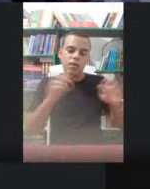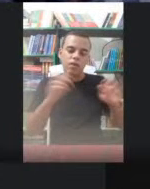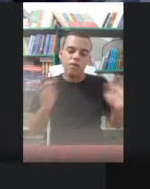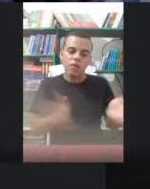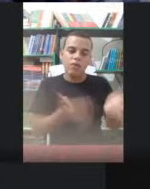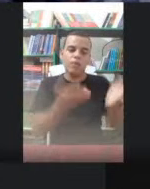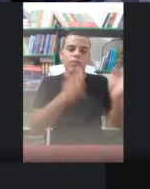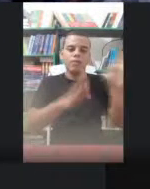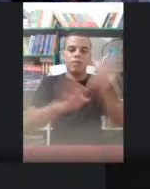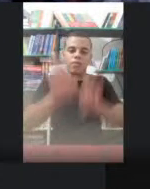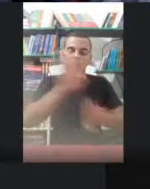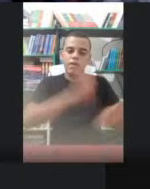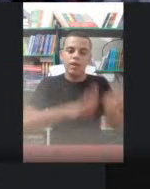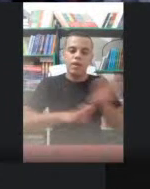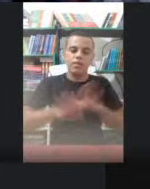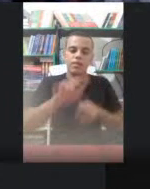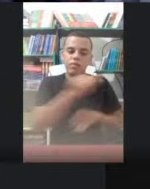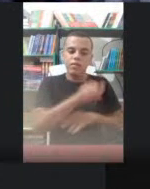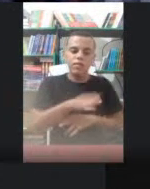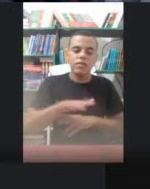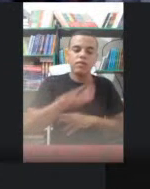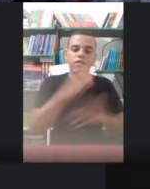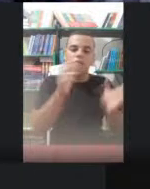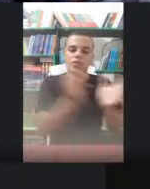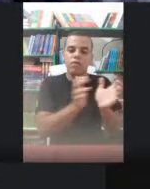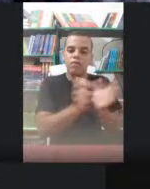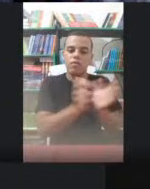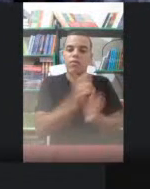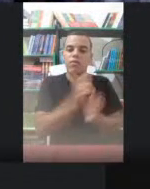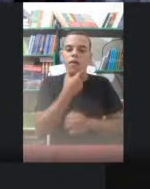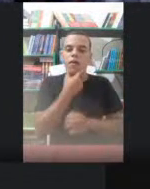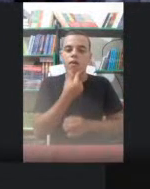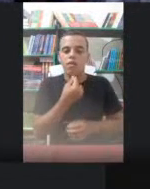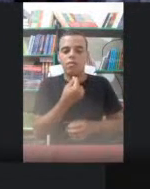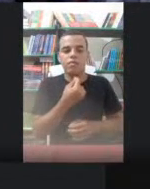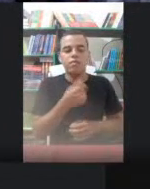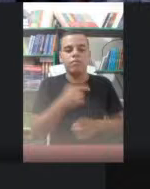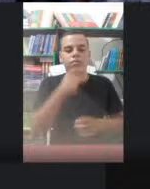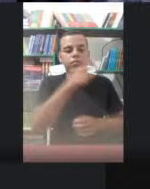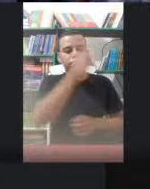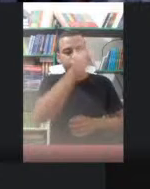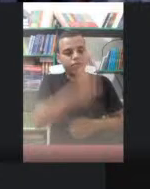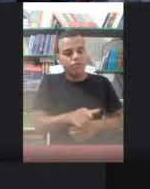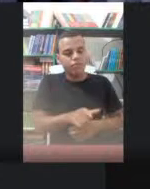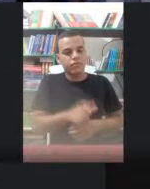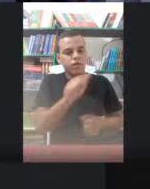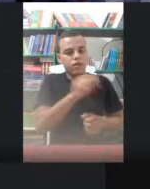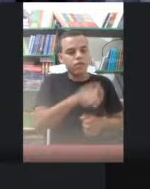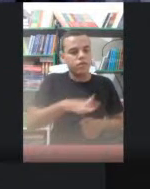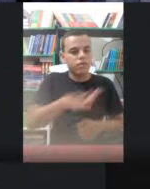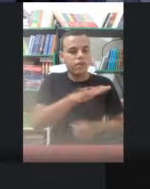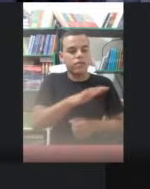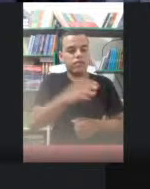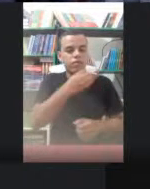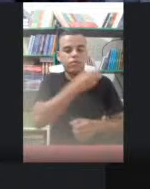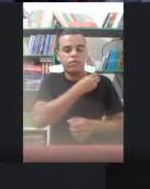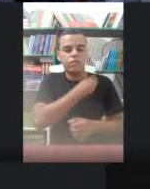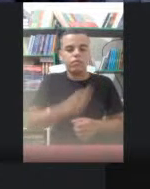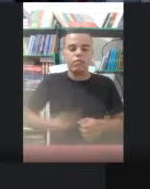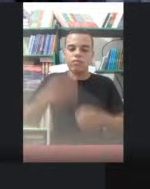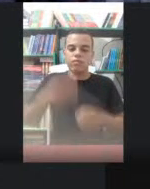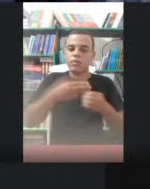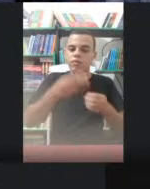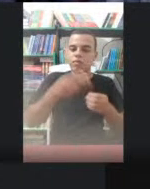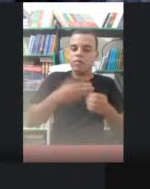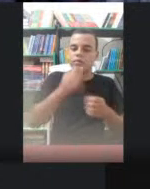culturais, que faz com que o grupo dos homens deva ser uma prioridade, sobretudo no espaço municipal do cuidado, né? Você tocou num assunto que eu